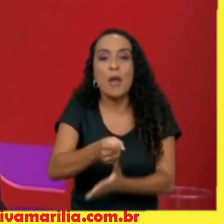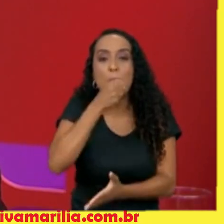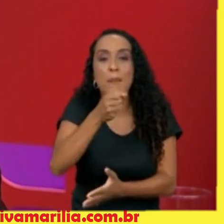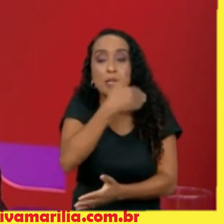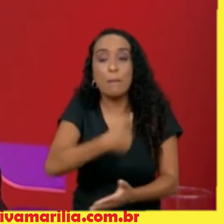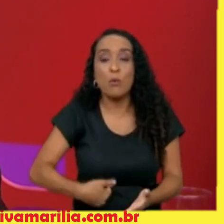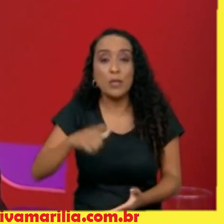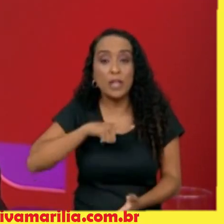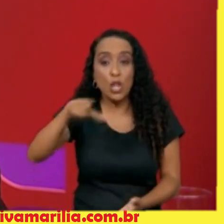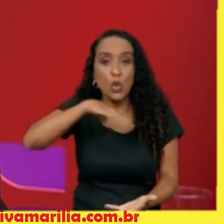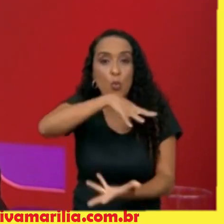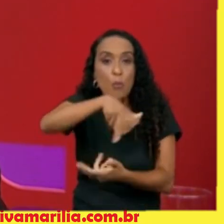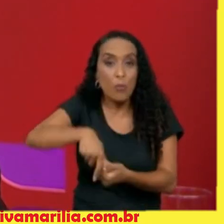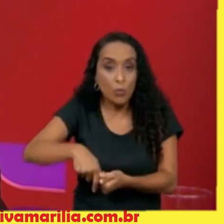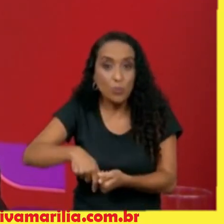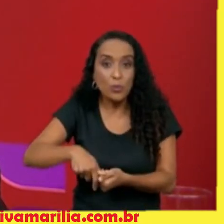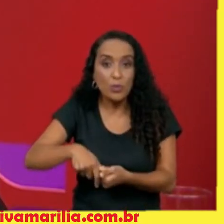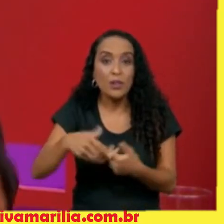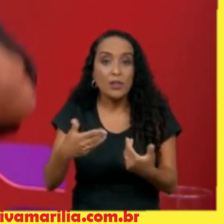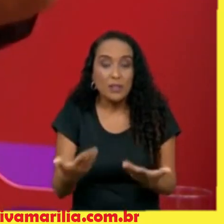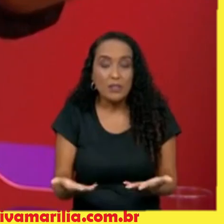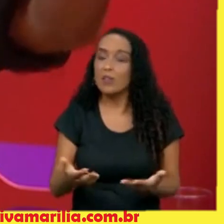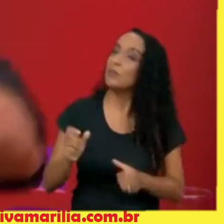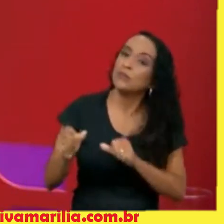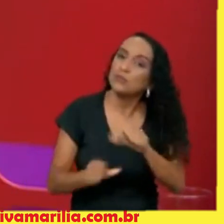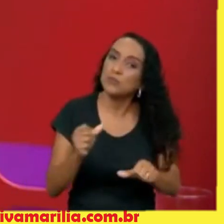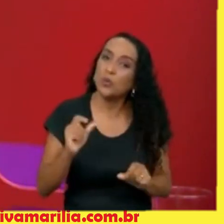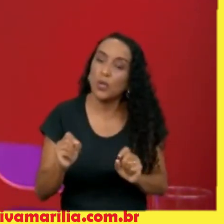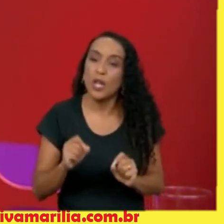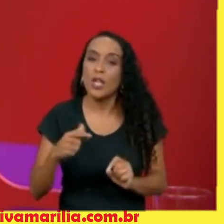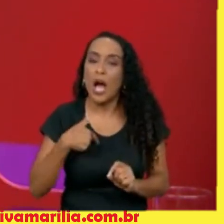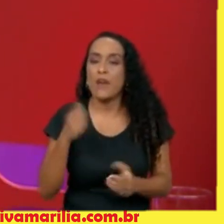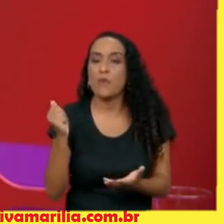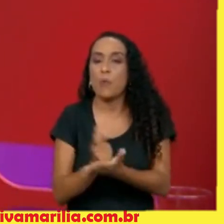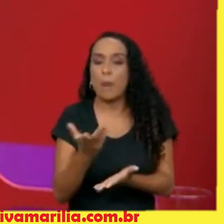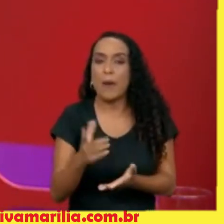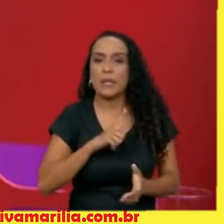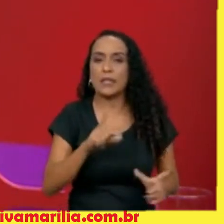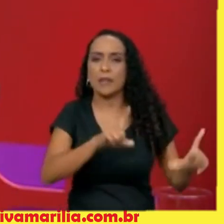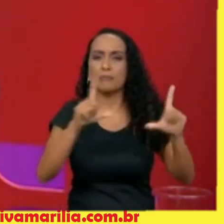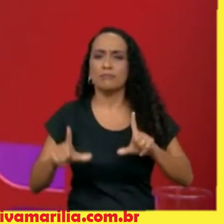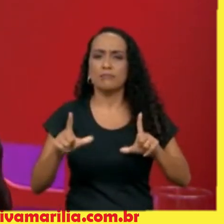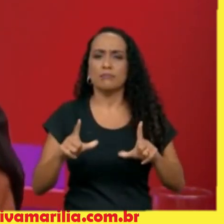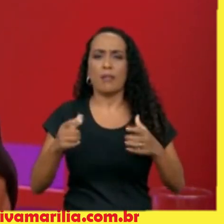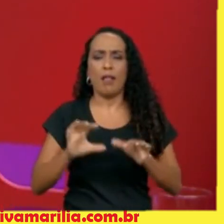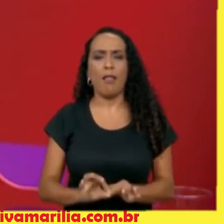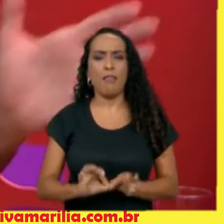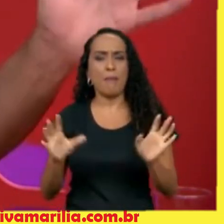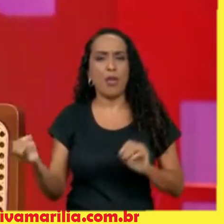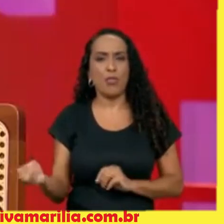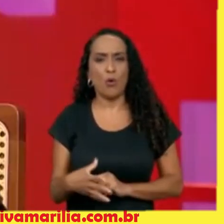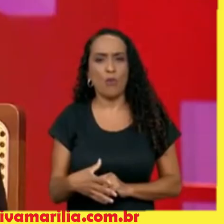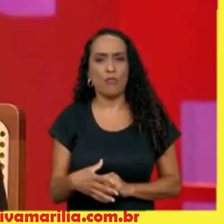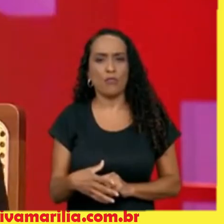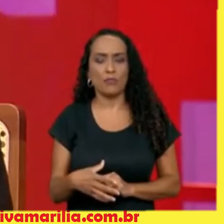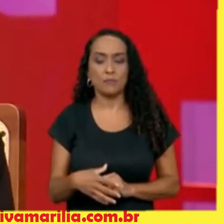no mundo. Murdoch foi exatamente isso. Vou comprar coisa aqui para ter agora essa imagem liberal, etc. Sim. Aliás, Rupert